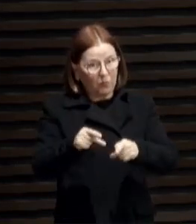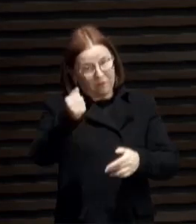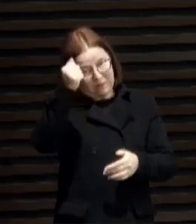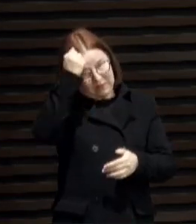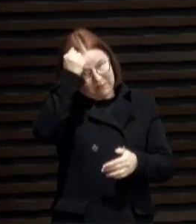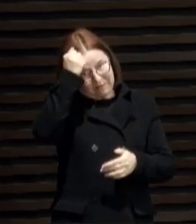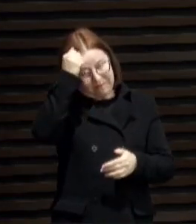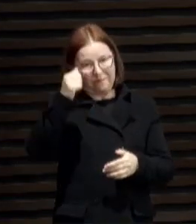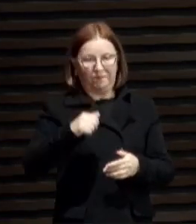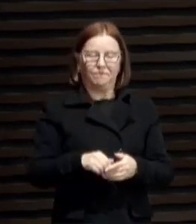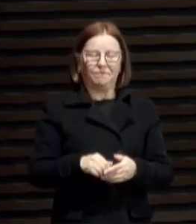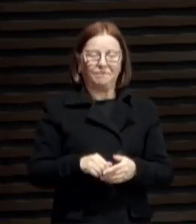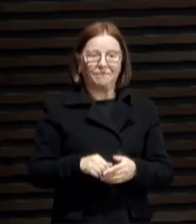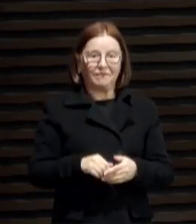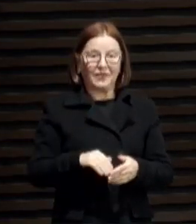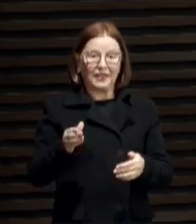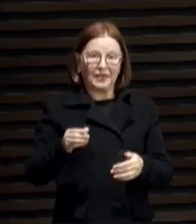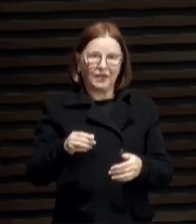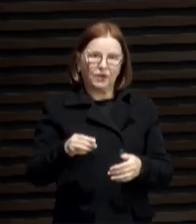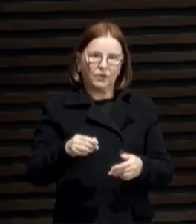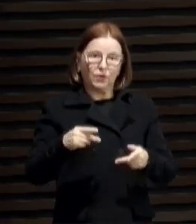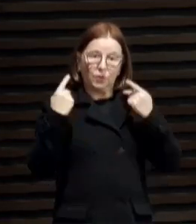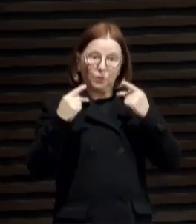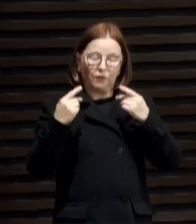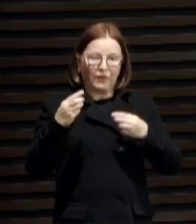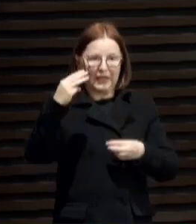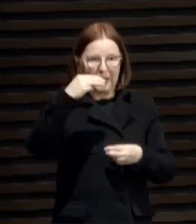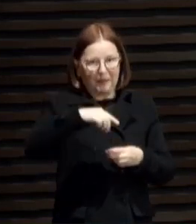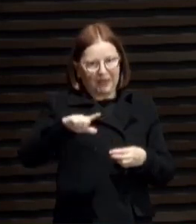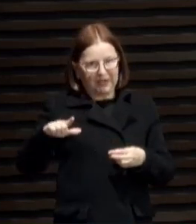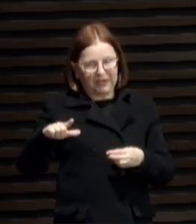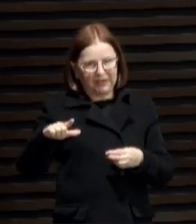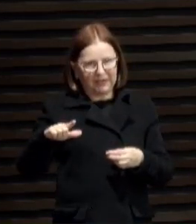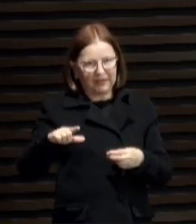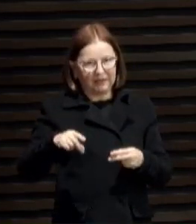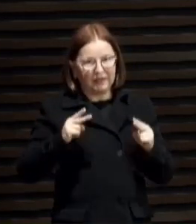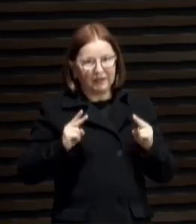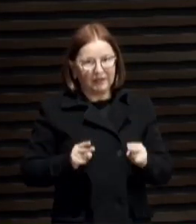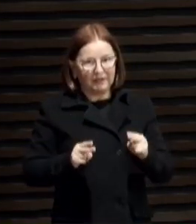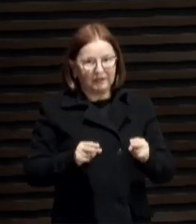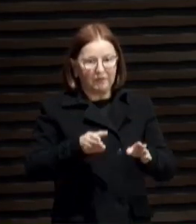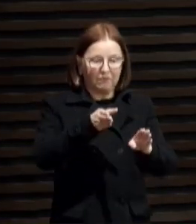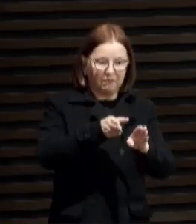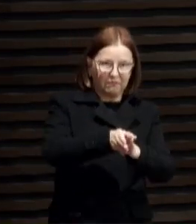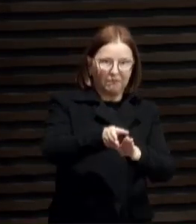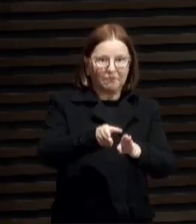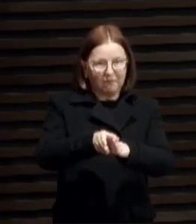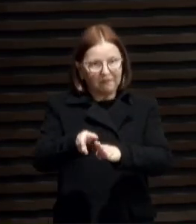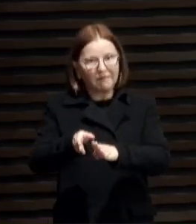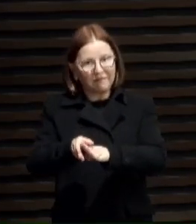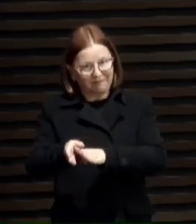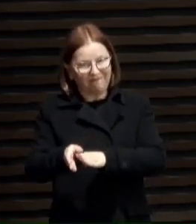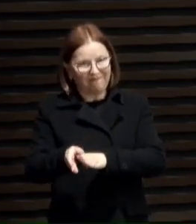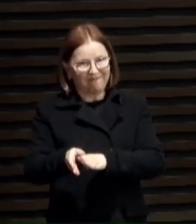Assim, o profeta Malaquias, em todo o livro, ele faz uma grande exortação da parte